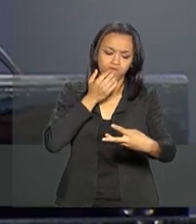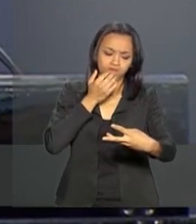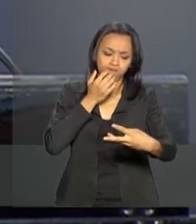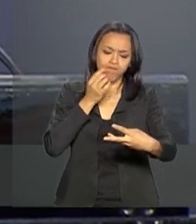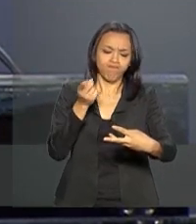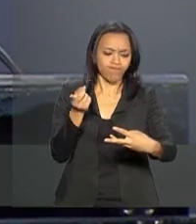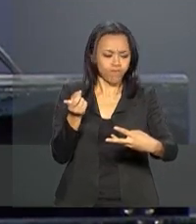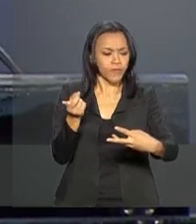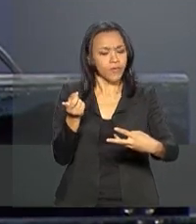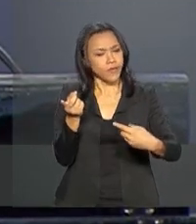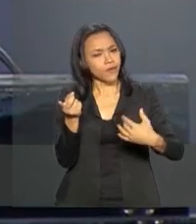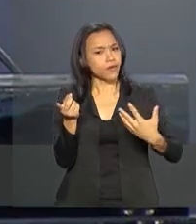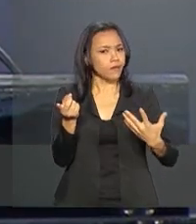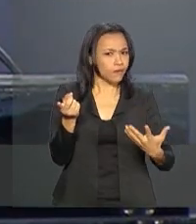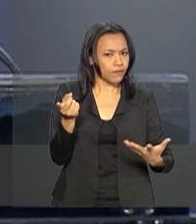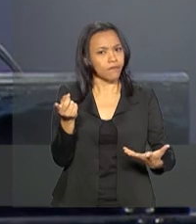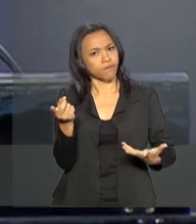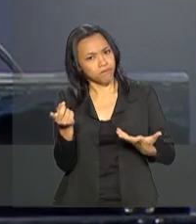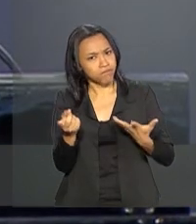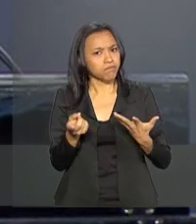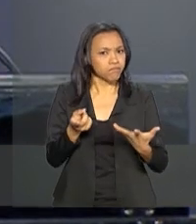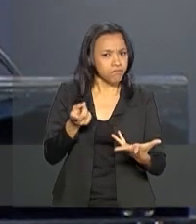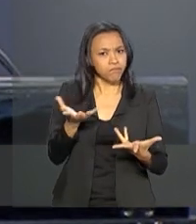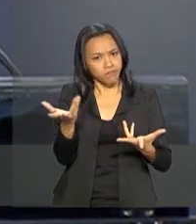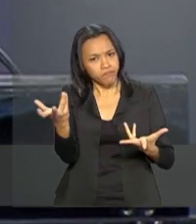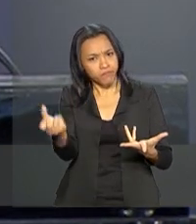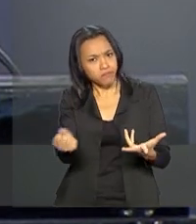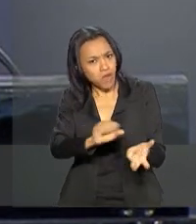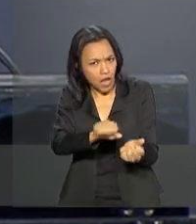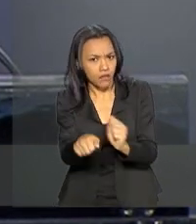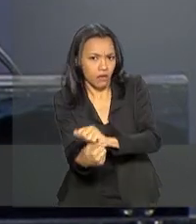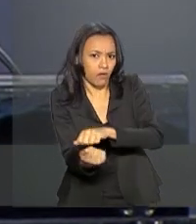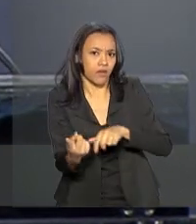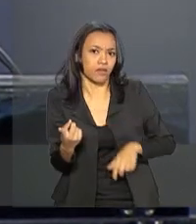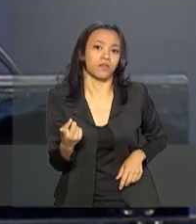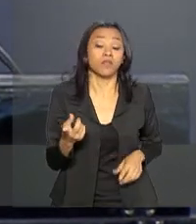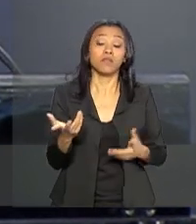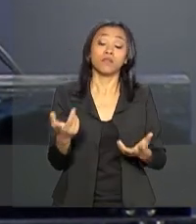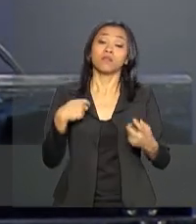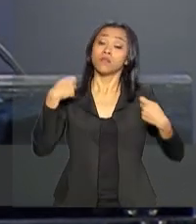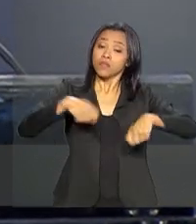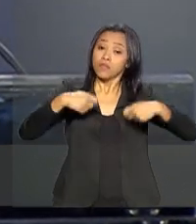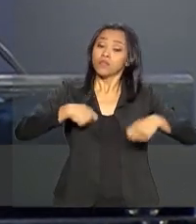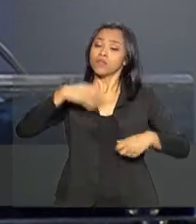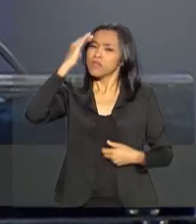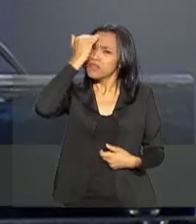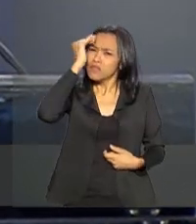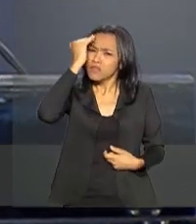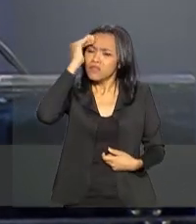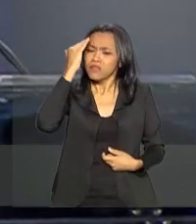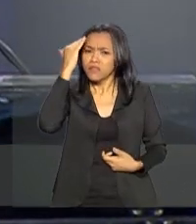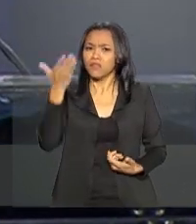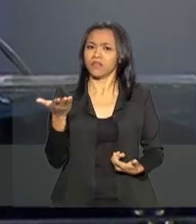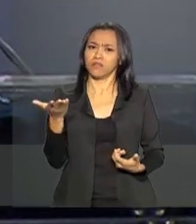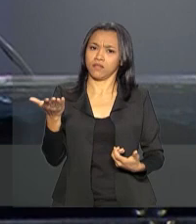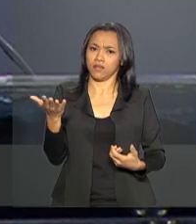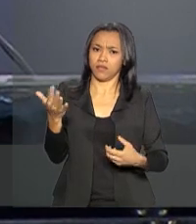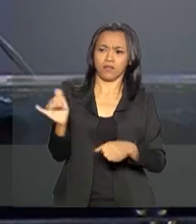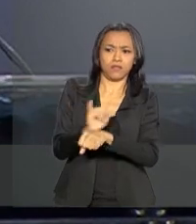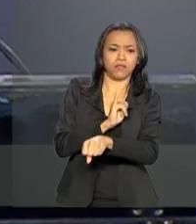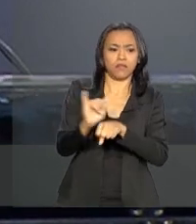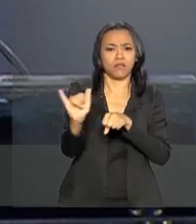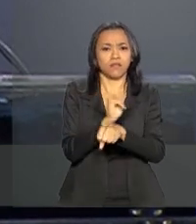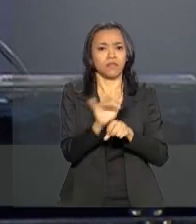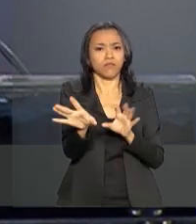um caminho mais adequado. Então é importante nós compreendermos esse mecanismo, né? Mas sabermos que